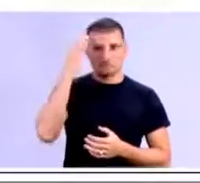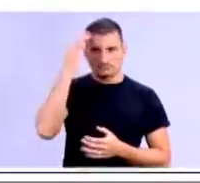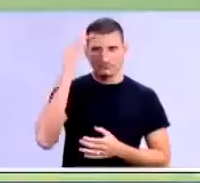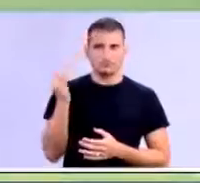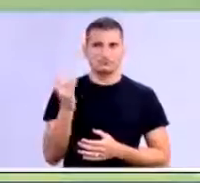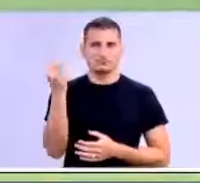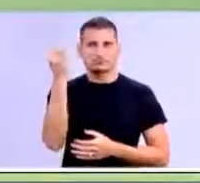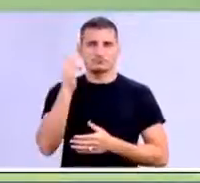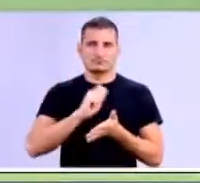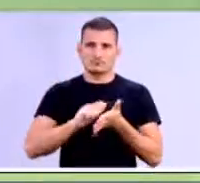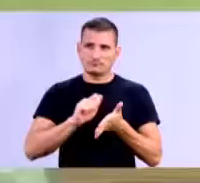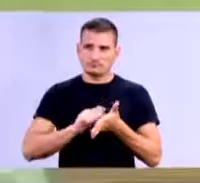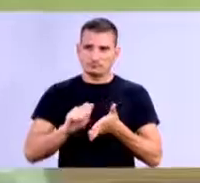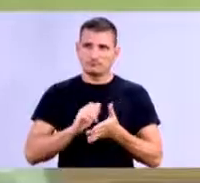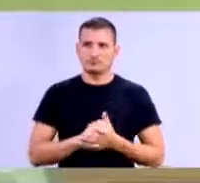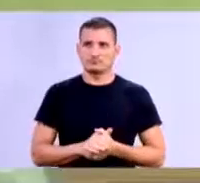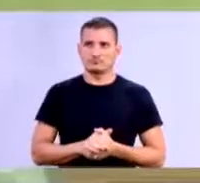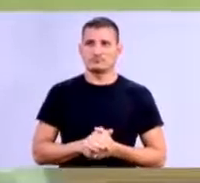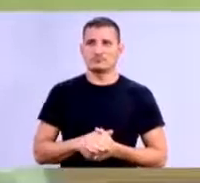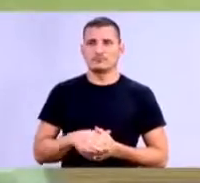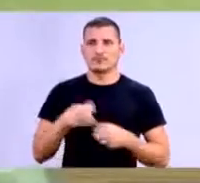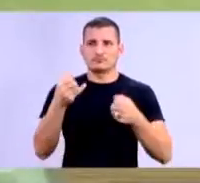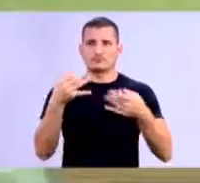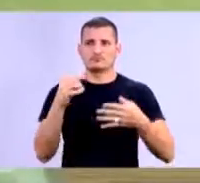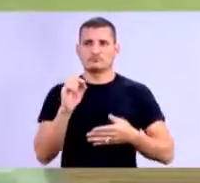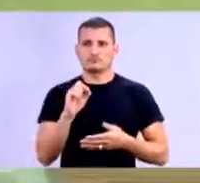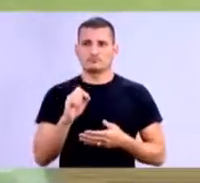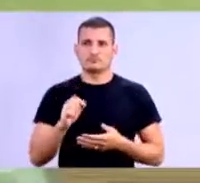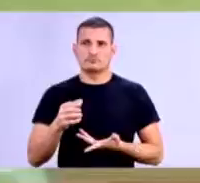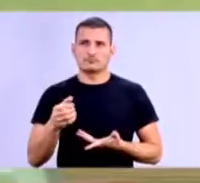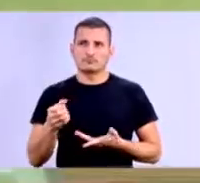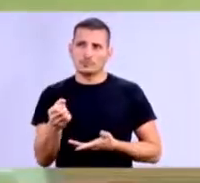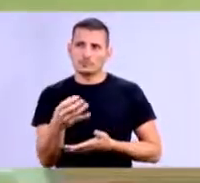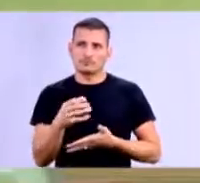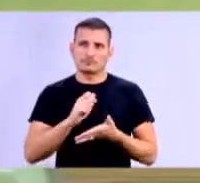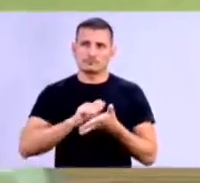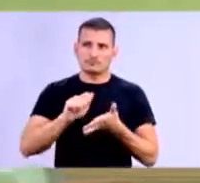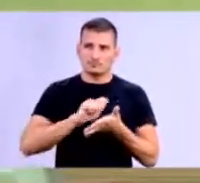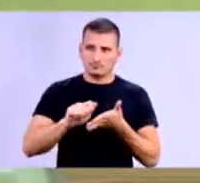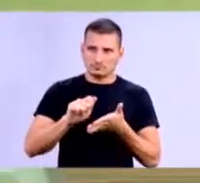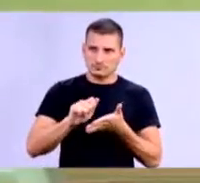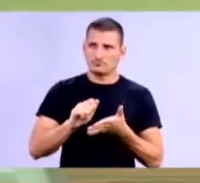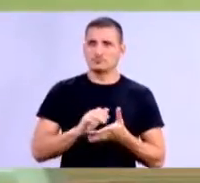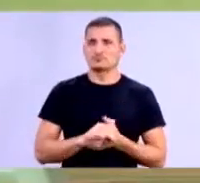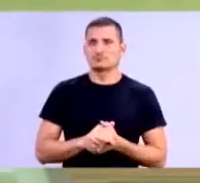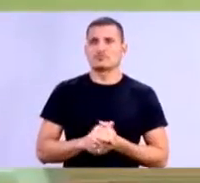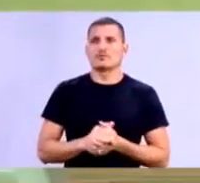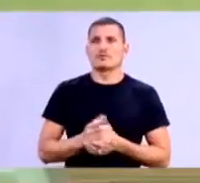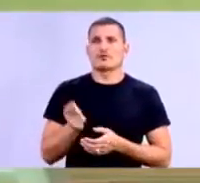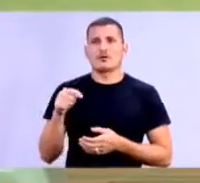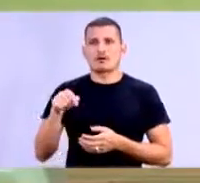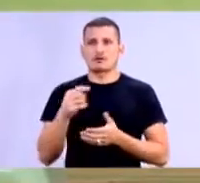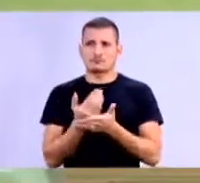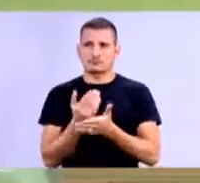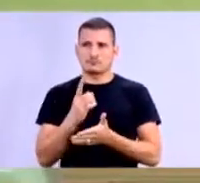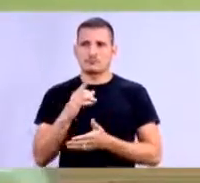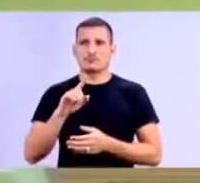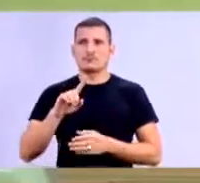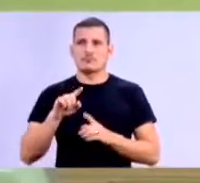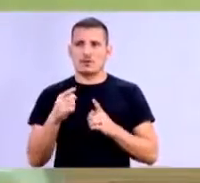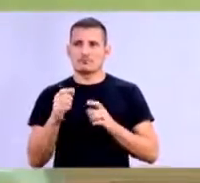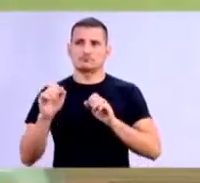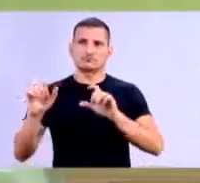nós vamos falar de quê? Do novo acordo ortográfico. Não aqui na nossa teleaula, mas por meio de um tutorial